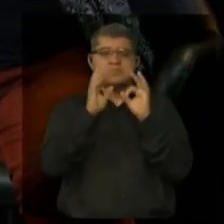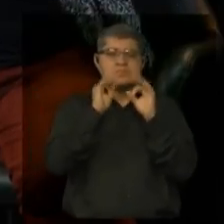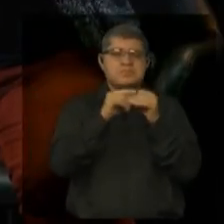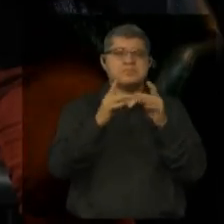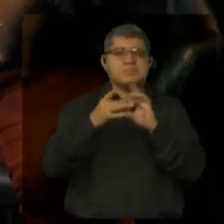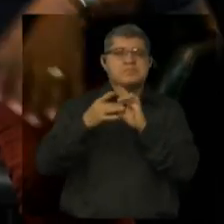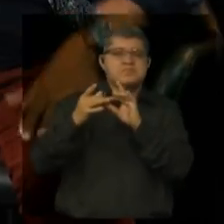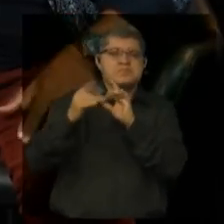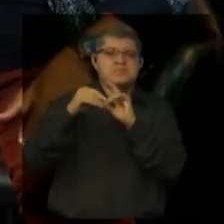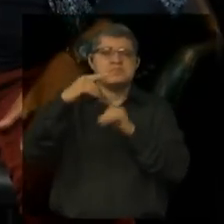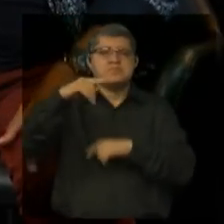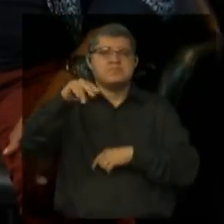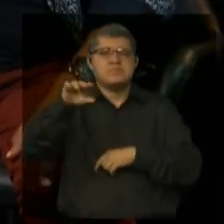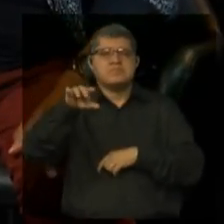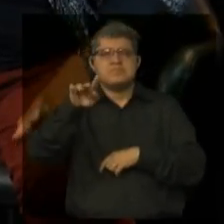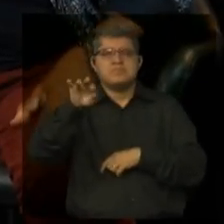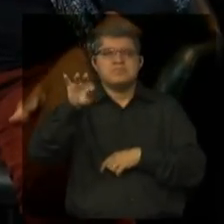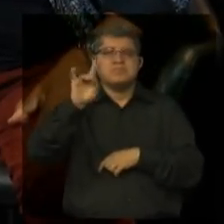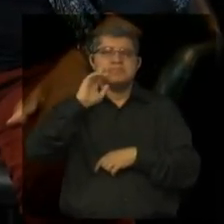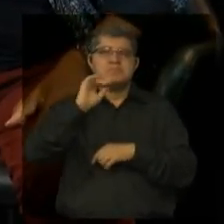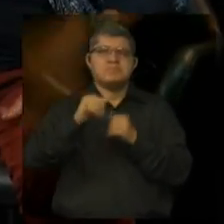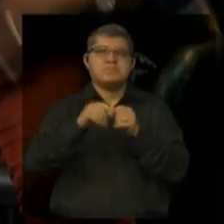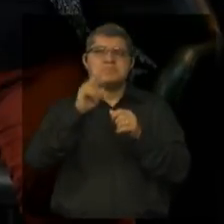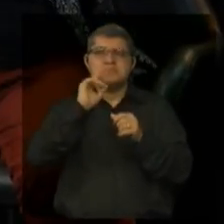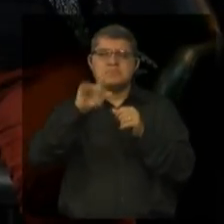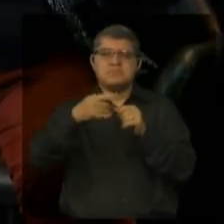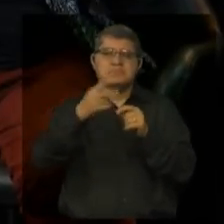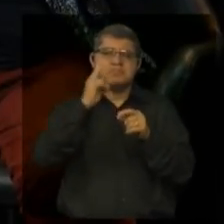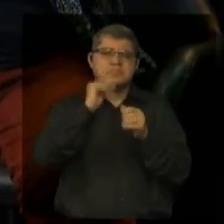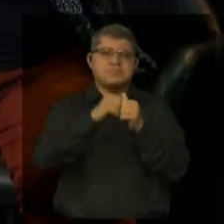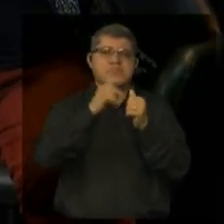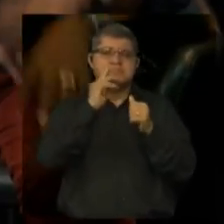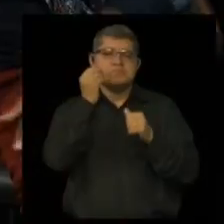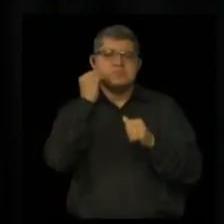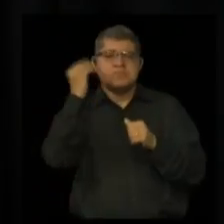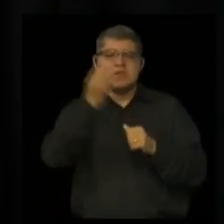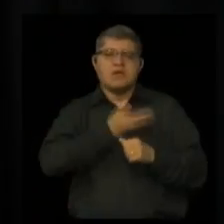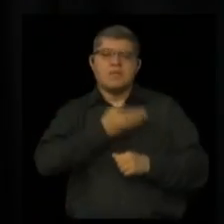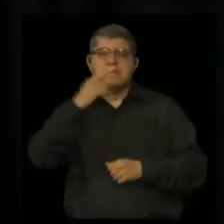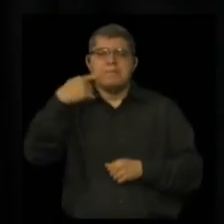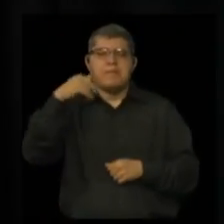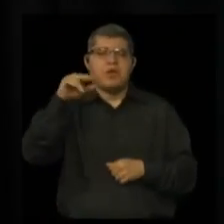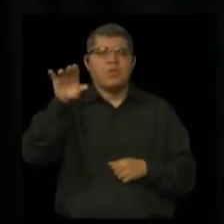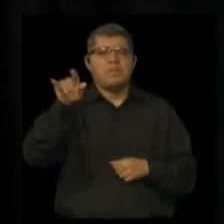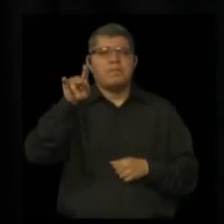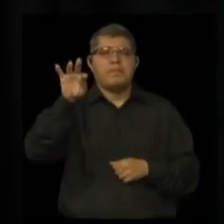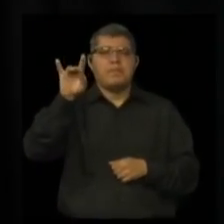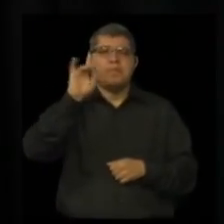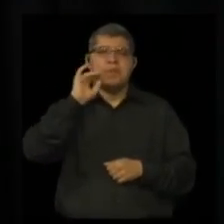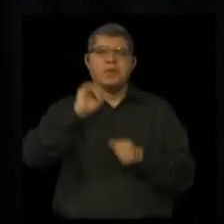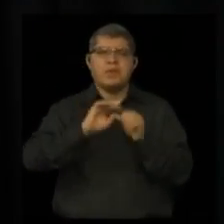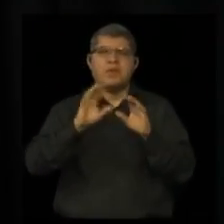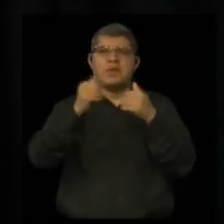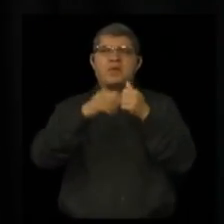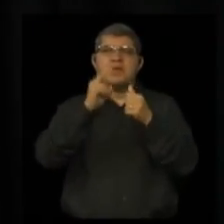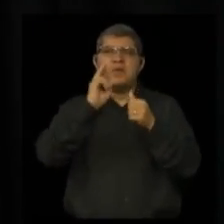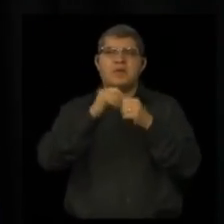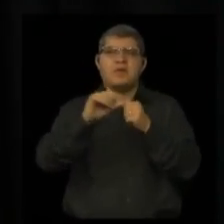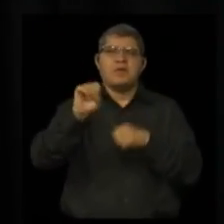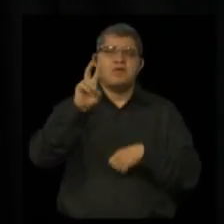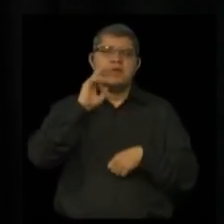com uma parceria agora com o Paulo Betti, também, que é outro. Um beijo, Paulo Beto, um parceiro, um irmão, com o espetáculo dele, um